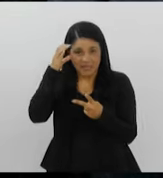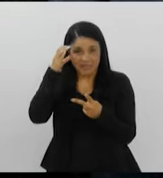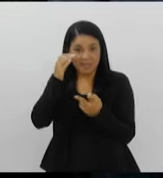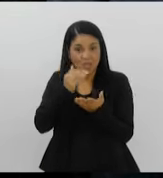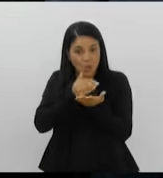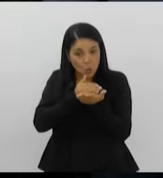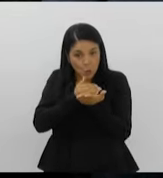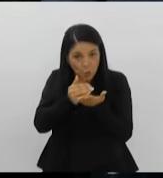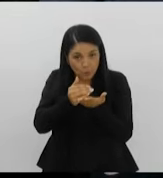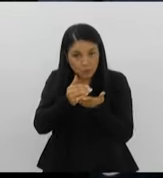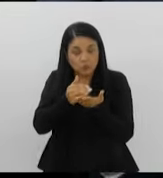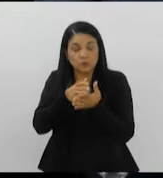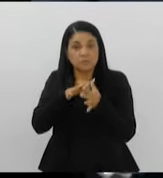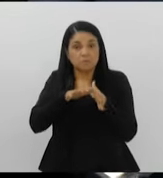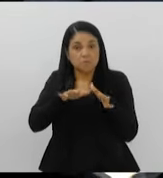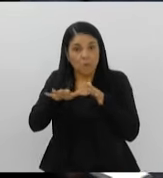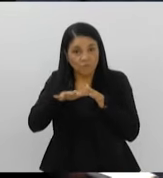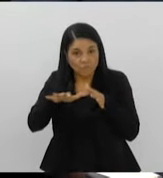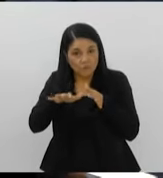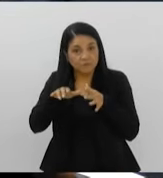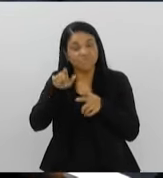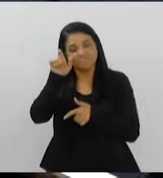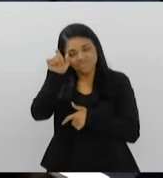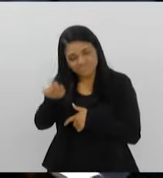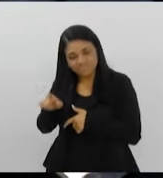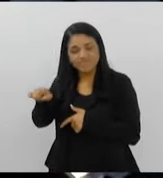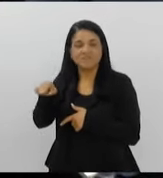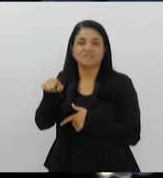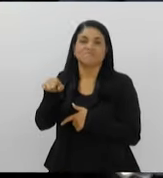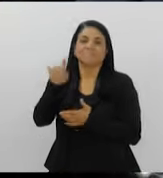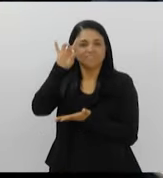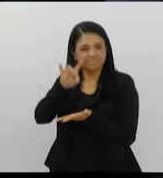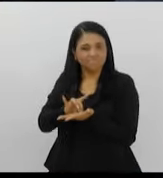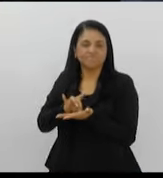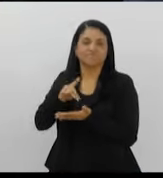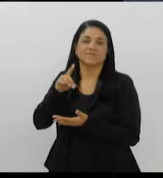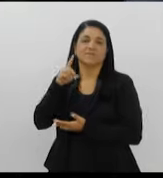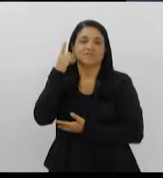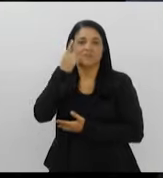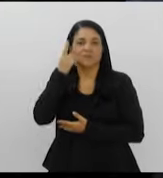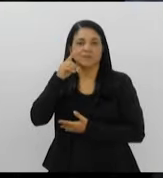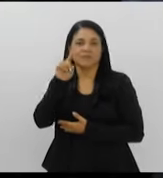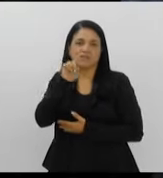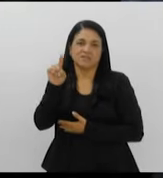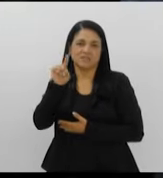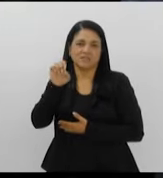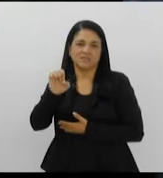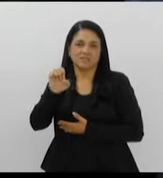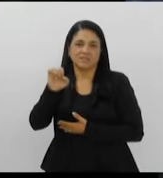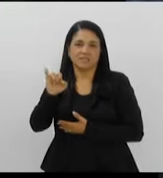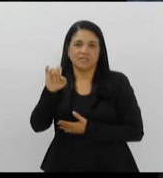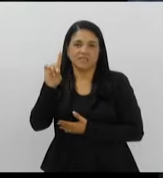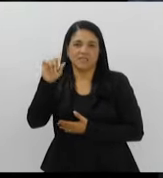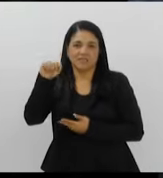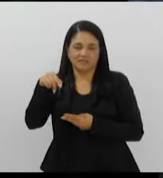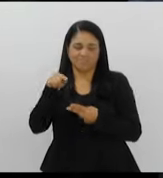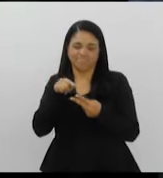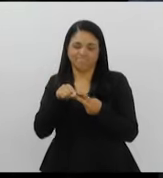esse movimento aqui foi a deputada Zeidan. Então, estou votando na deputada